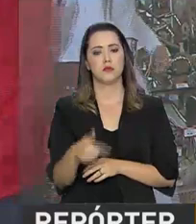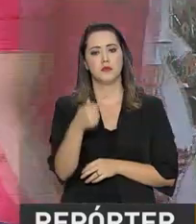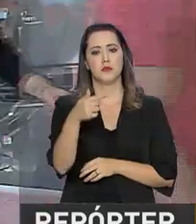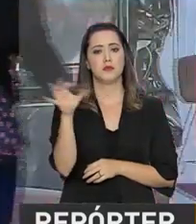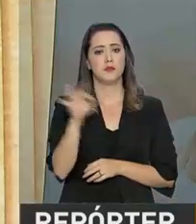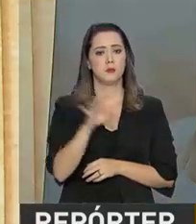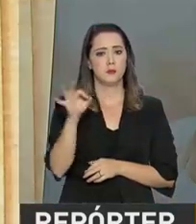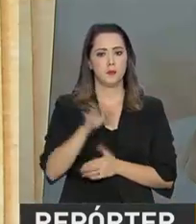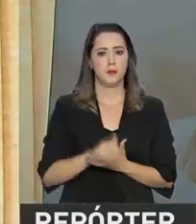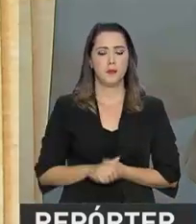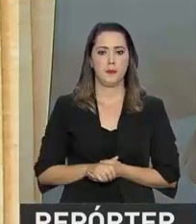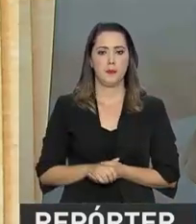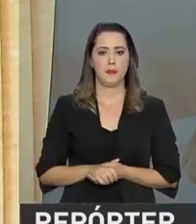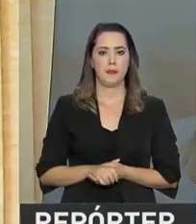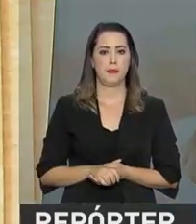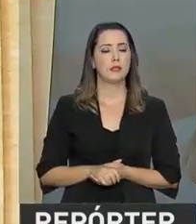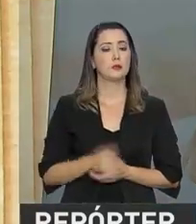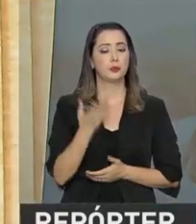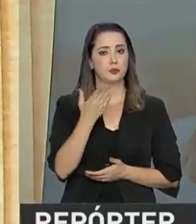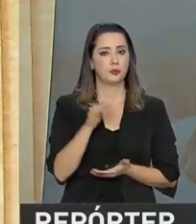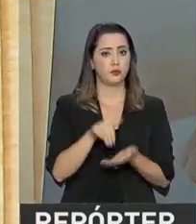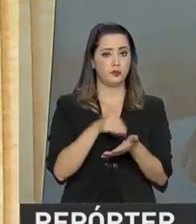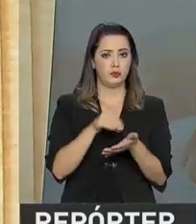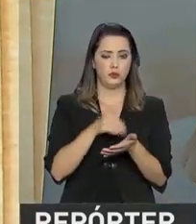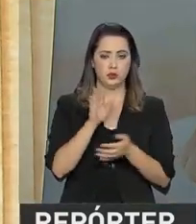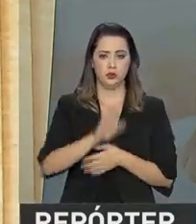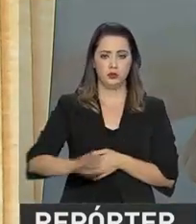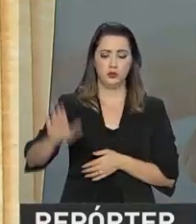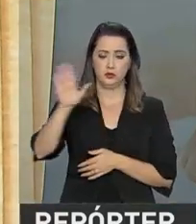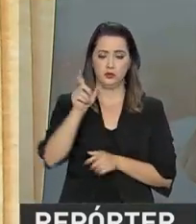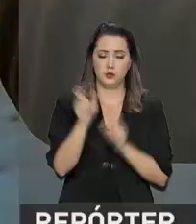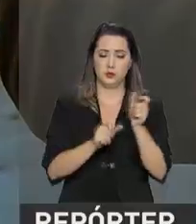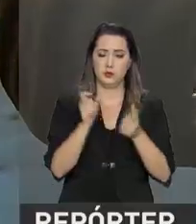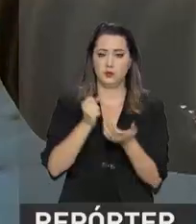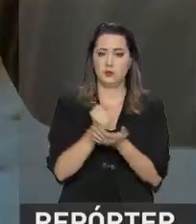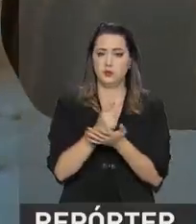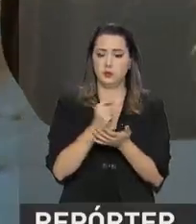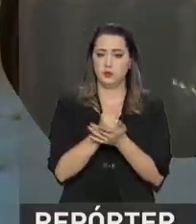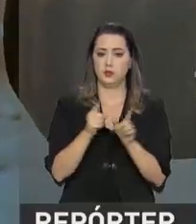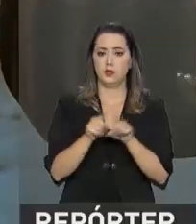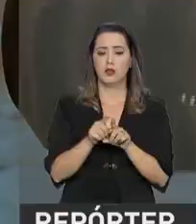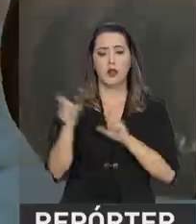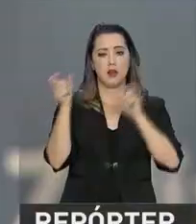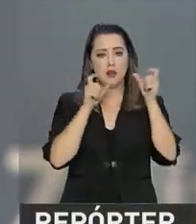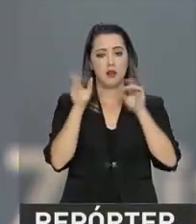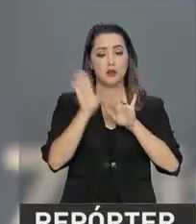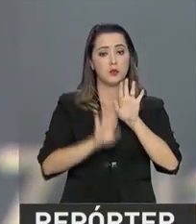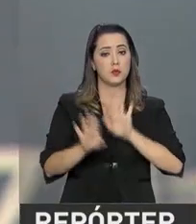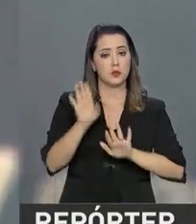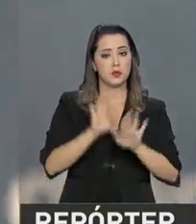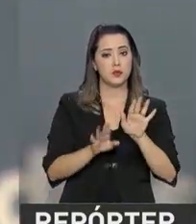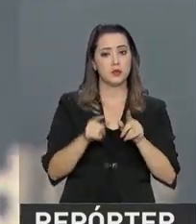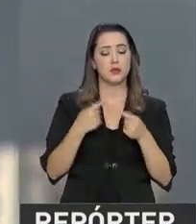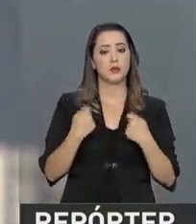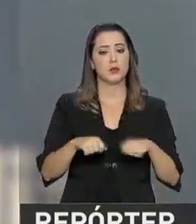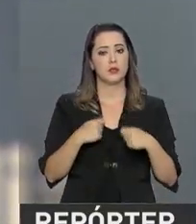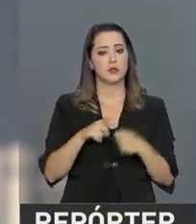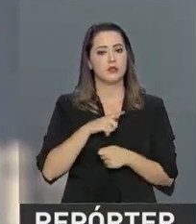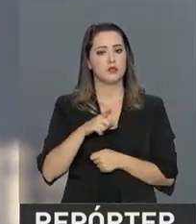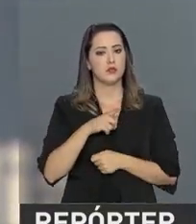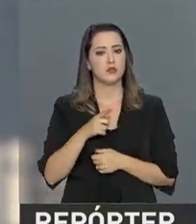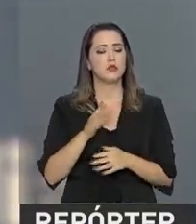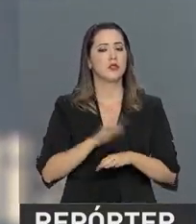por cento a secretaria nacional do consumidor do ministério da justiça alerta para os cuidados que o consumidor deve ter